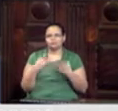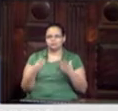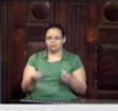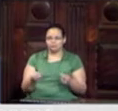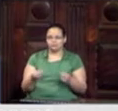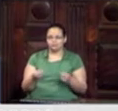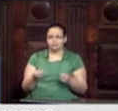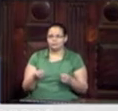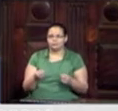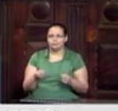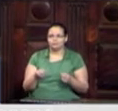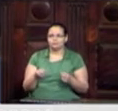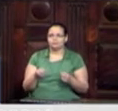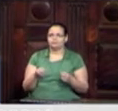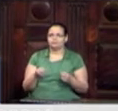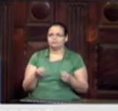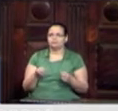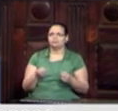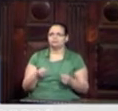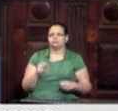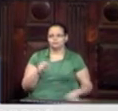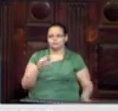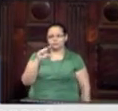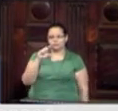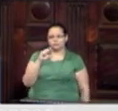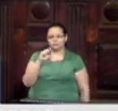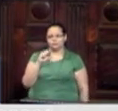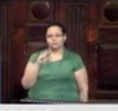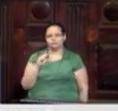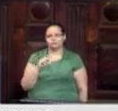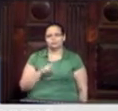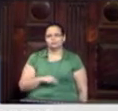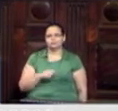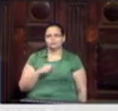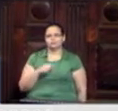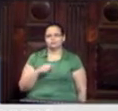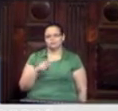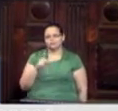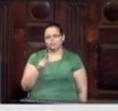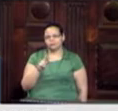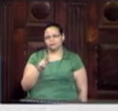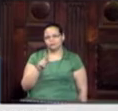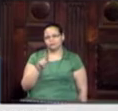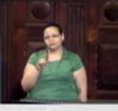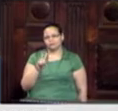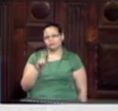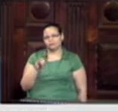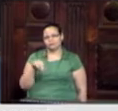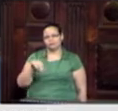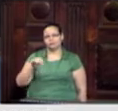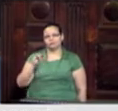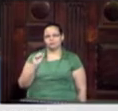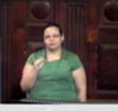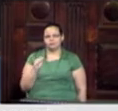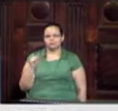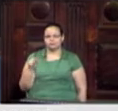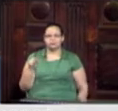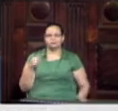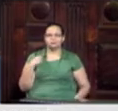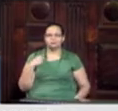favor do aumento da contribuição previdenciária. E ela votou